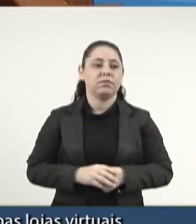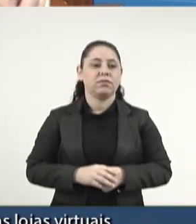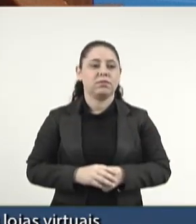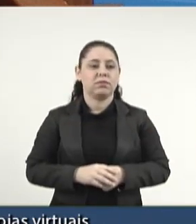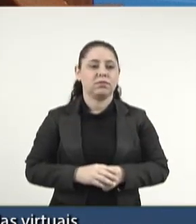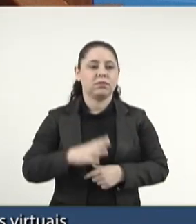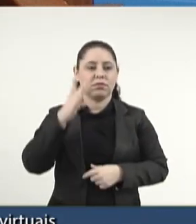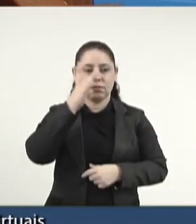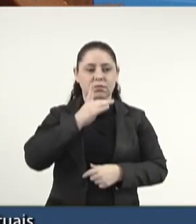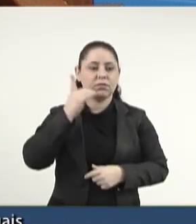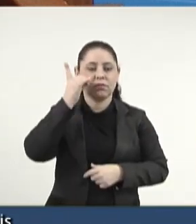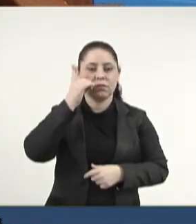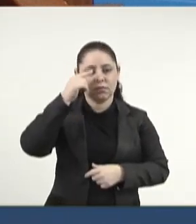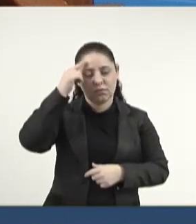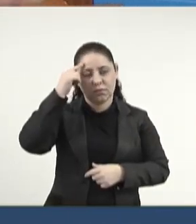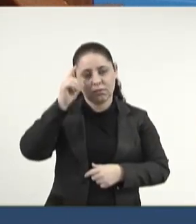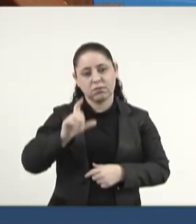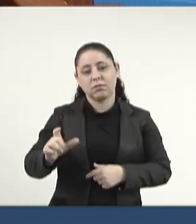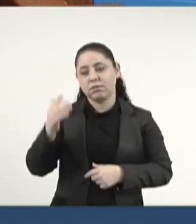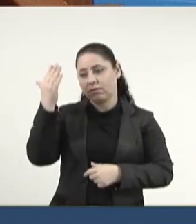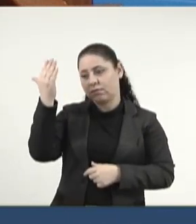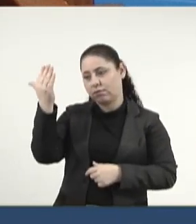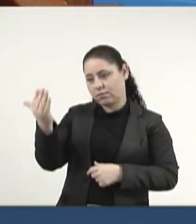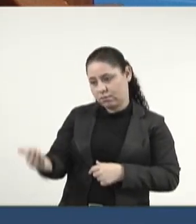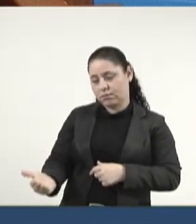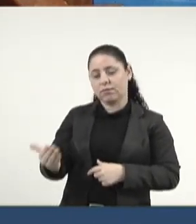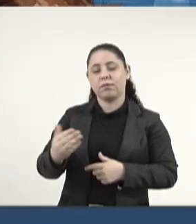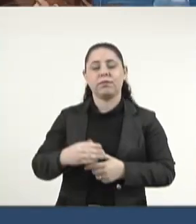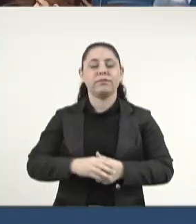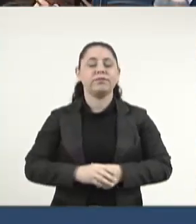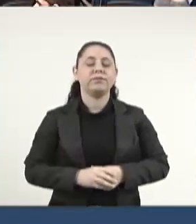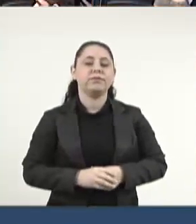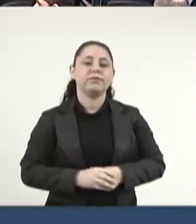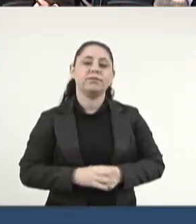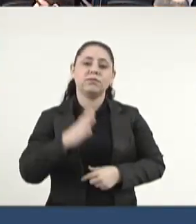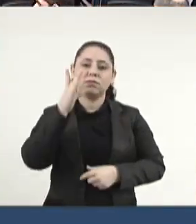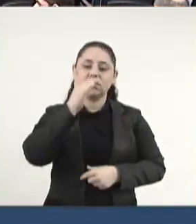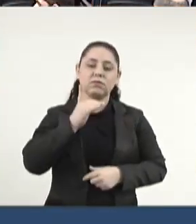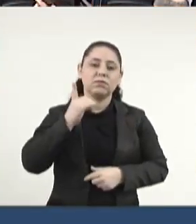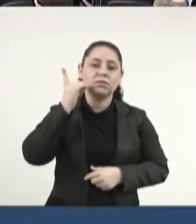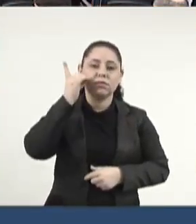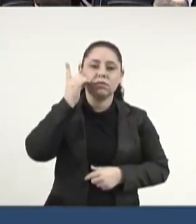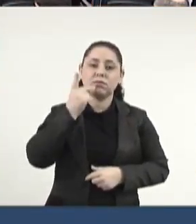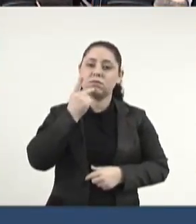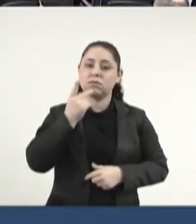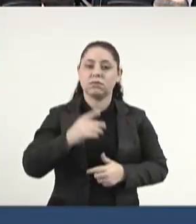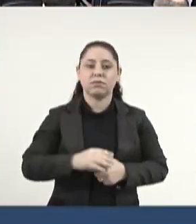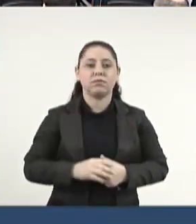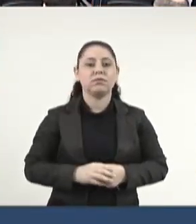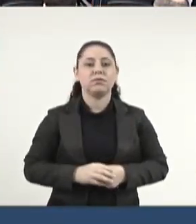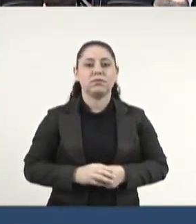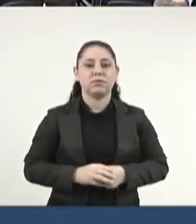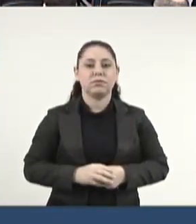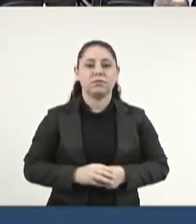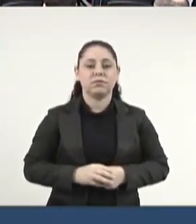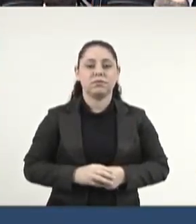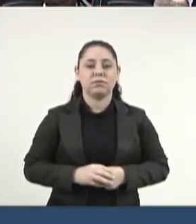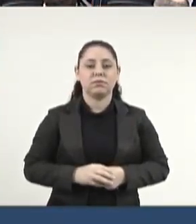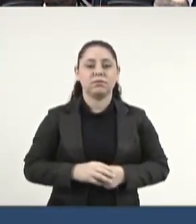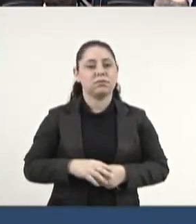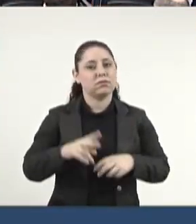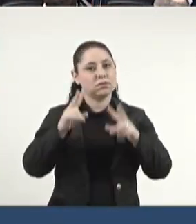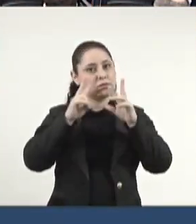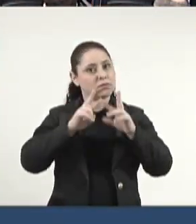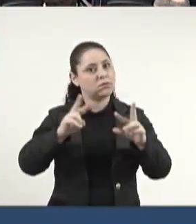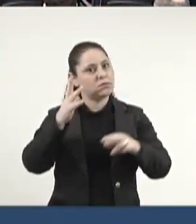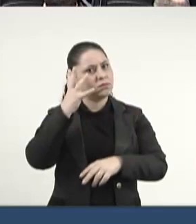Deputado Zé Teixeira, permite uma parte, concedo a parte a Vossa Excelência. Deputado, o que Vossa Excelência está falando aí, na minha visão, é muito